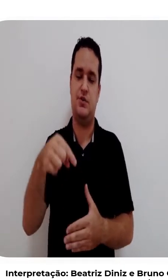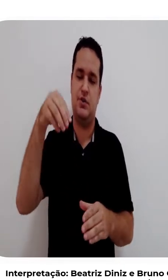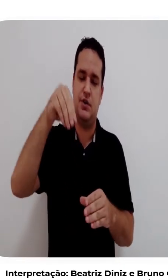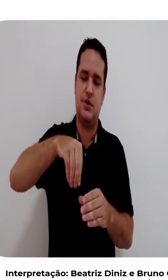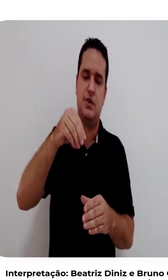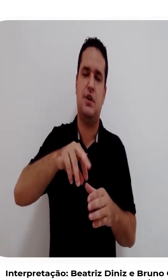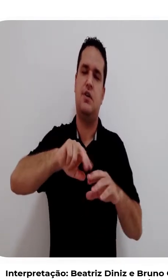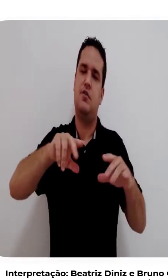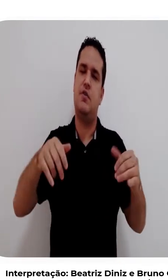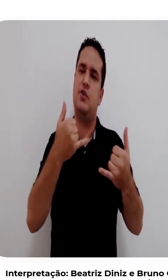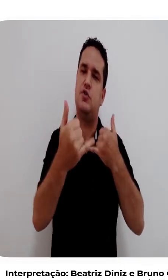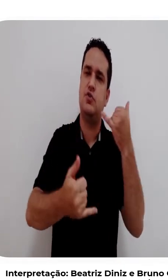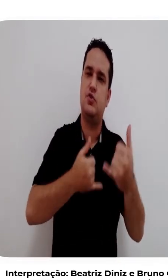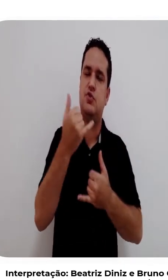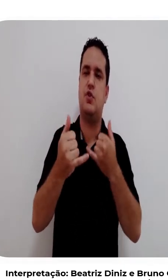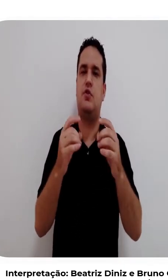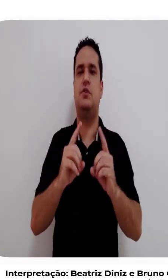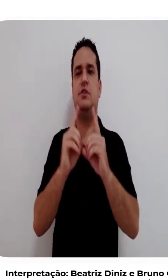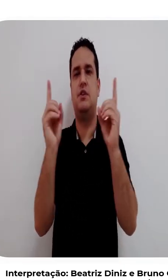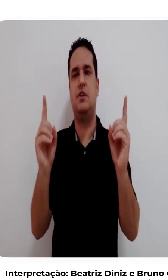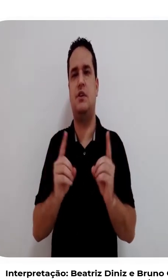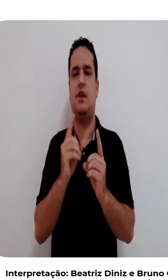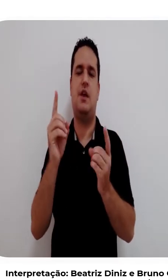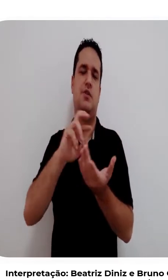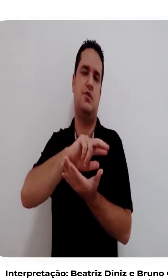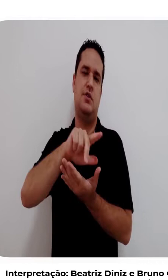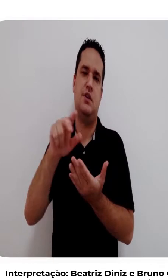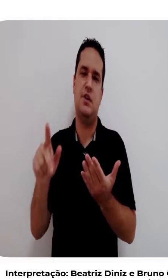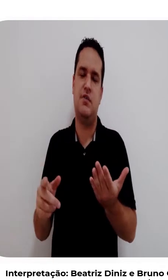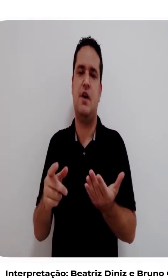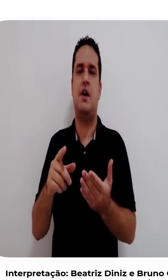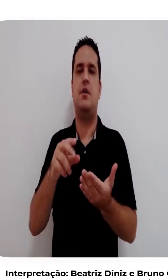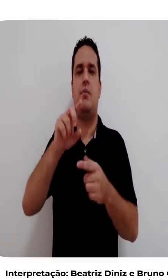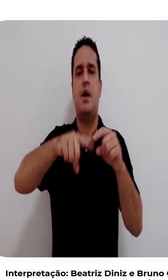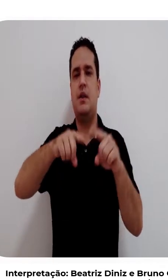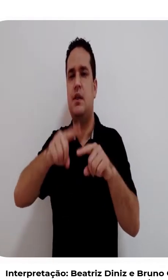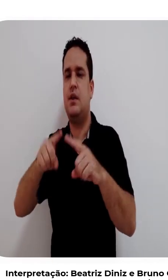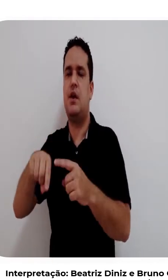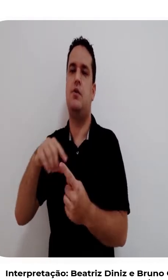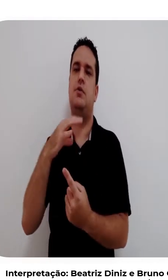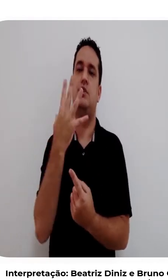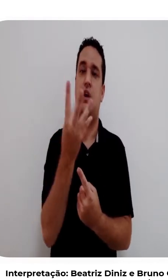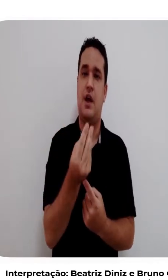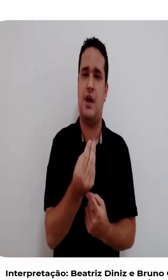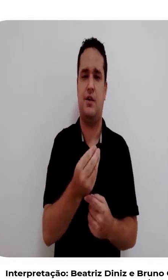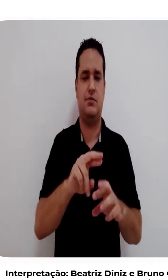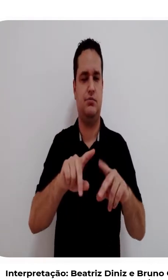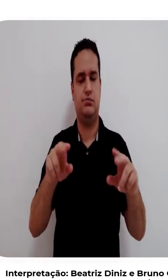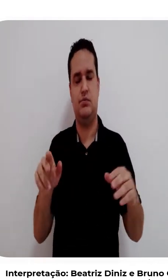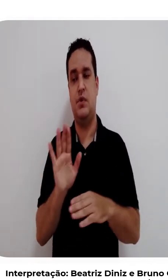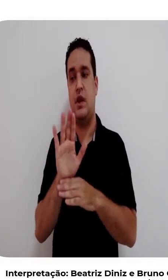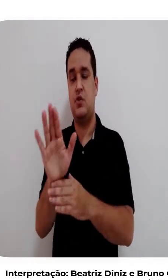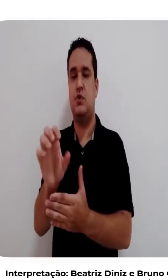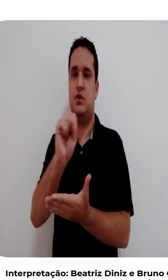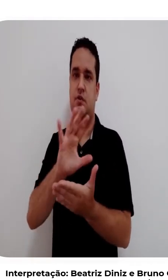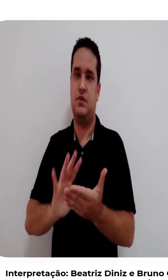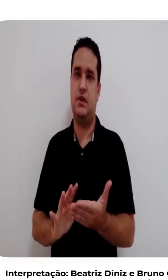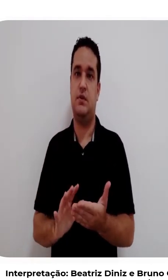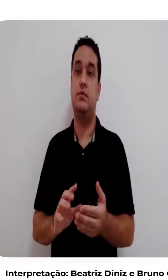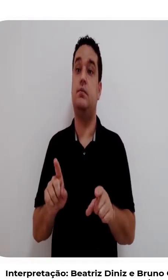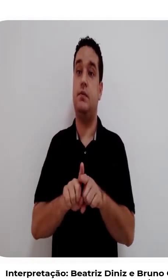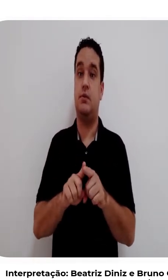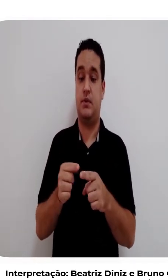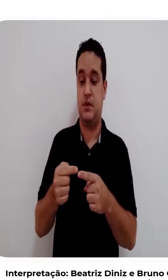de artes e outros materiais que auxiliam nas atividades. Além disso, no planejamento a gente tem também 2 encontros